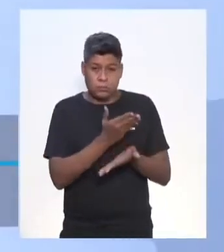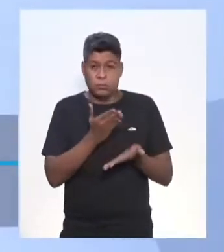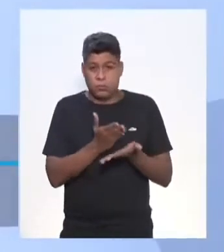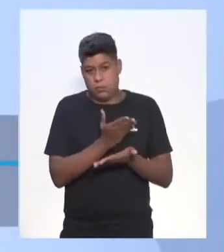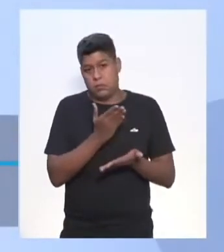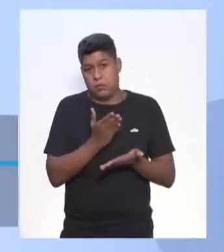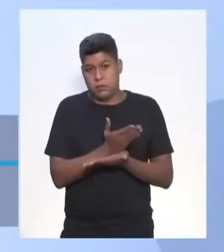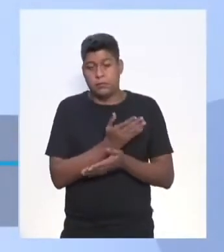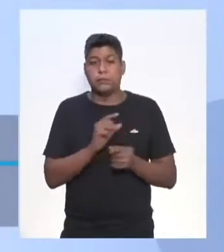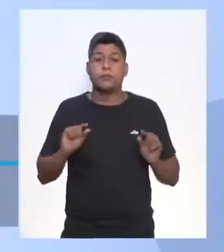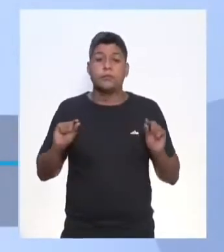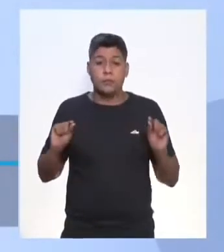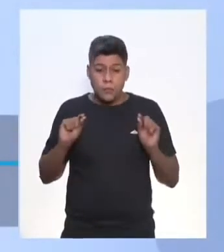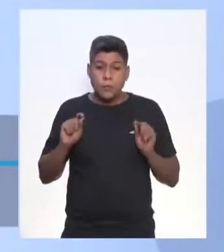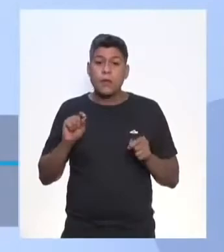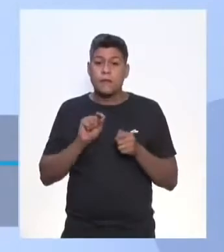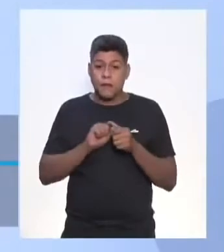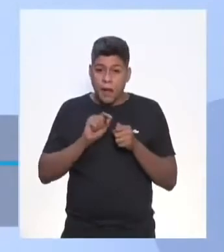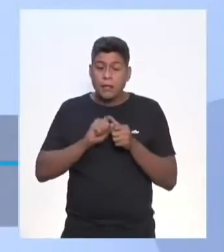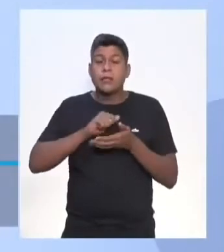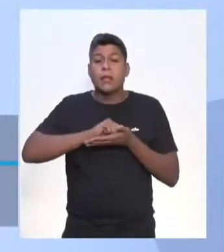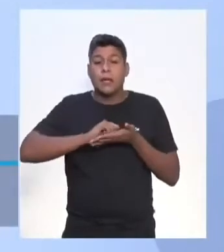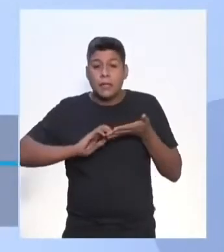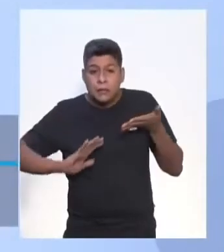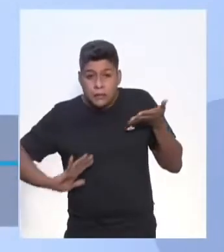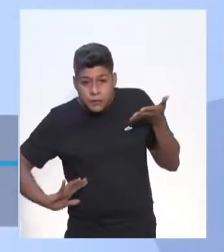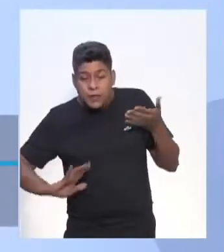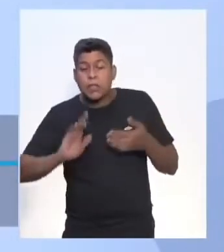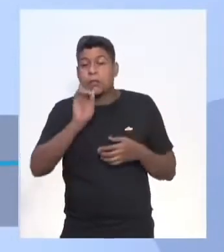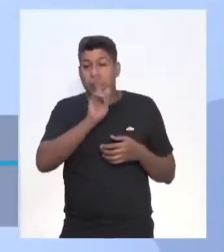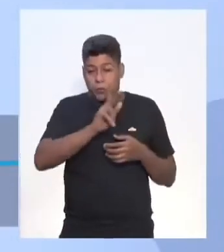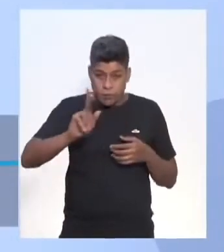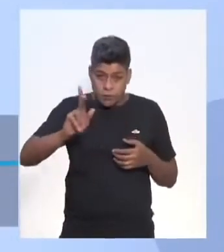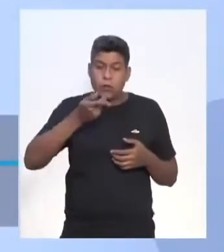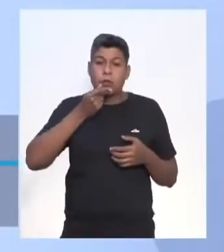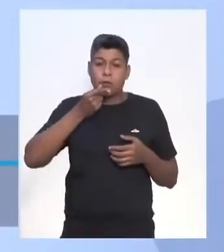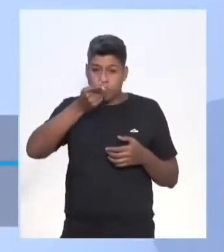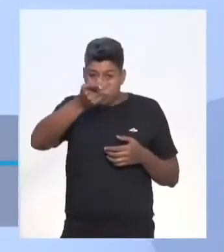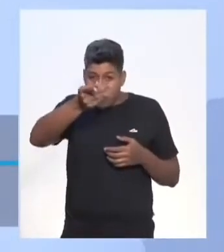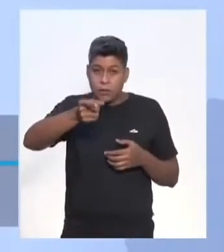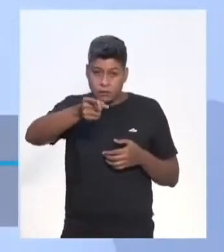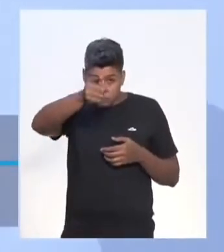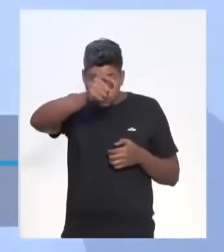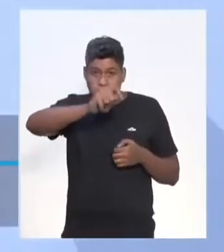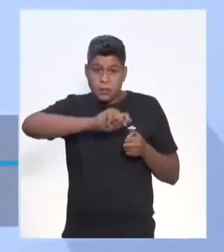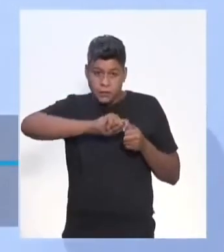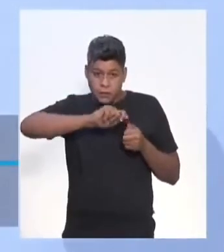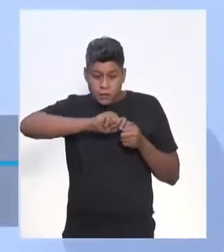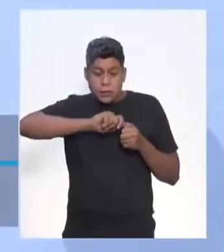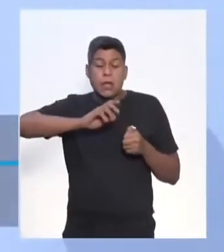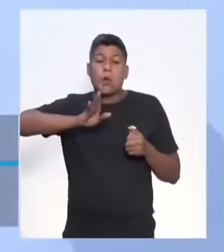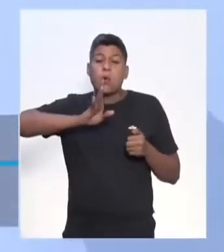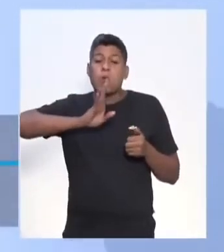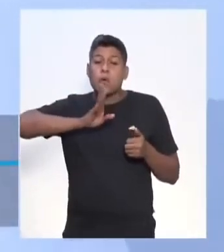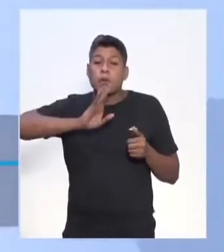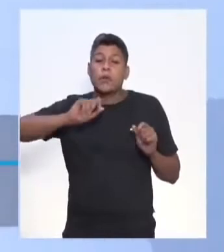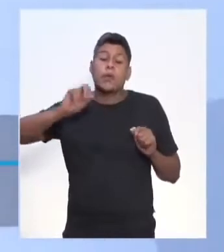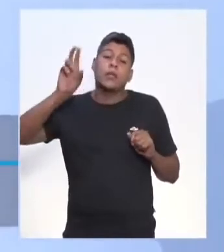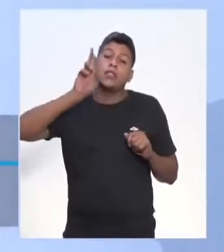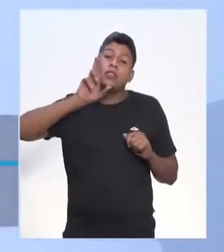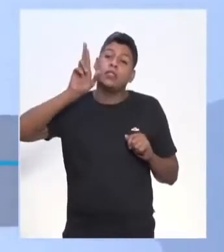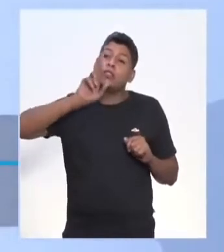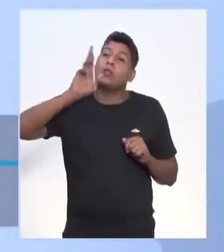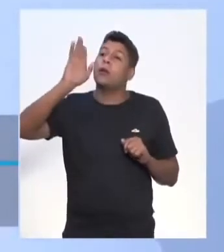caderno, faça aí as atividades que os professores estão colocando para vocês fazerem, conheça a história